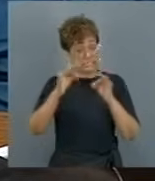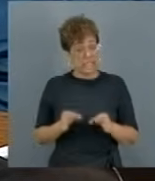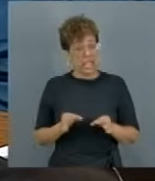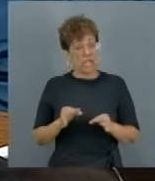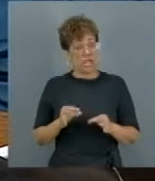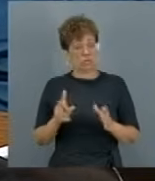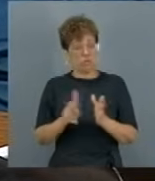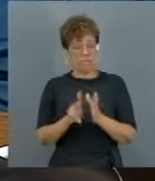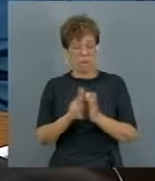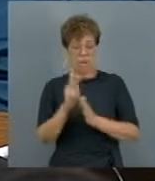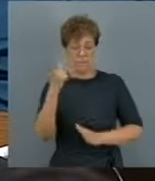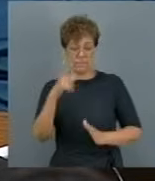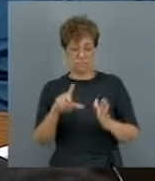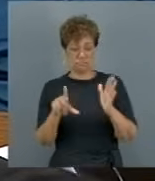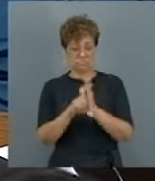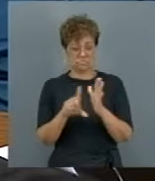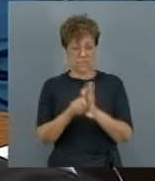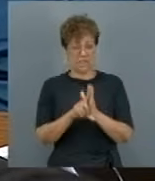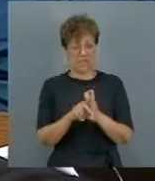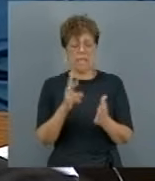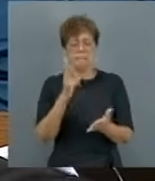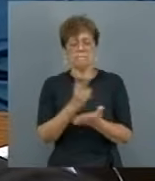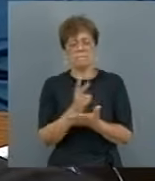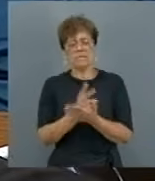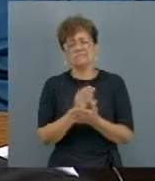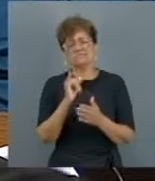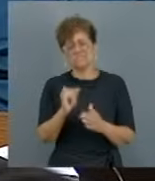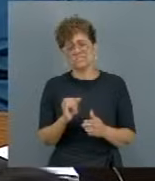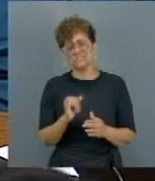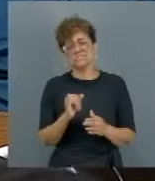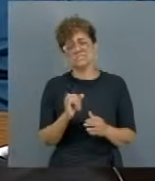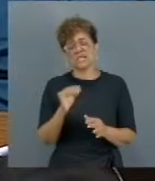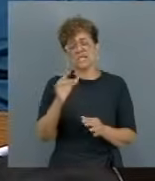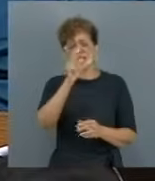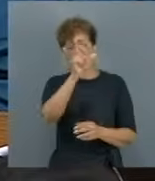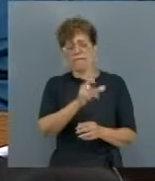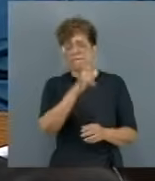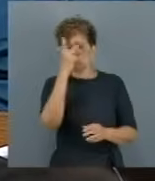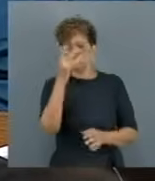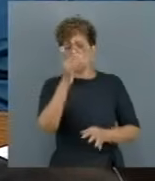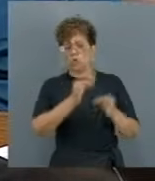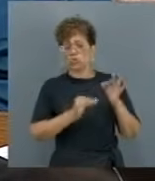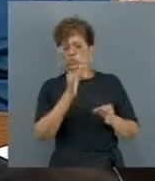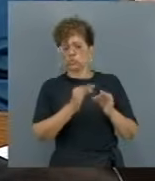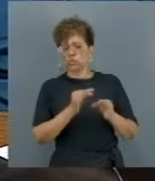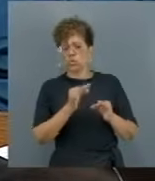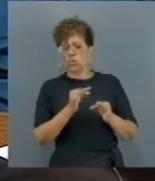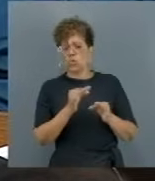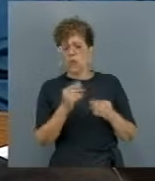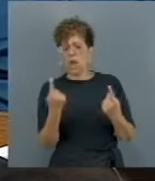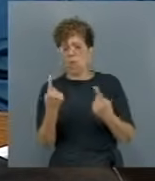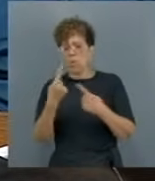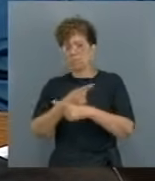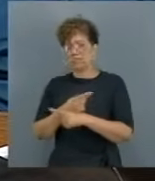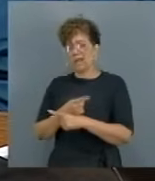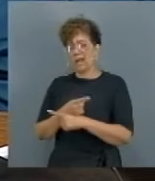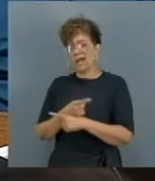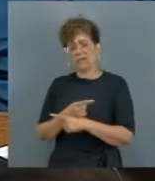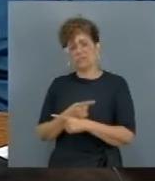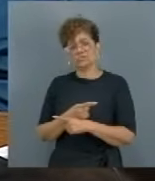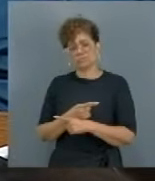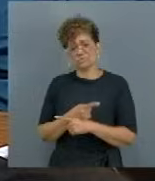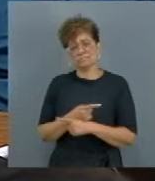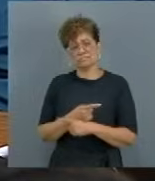da lei, mesmo que a convicção pessoal do julgador vá no sentido contrário